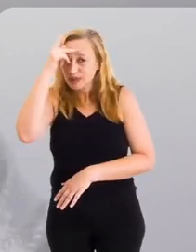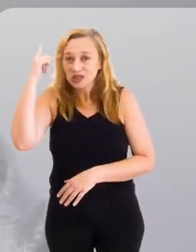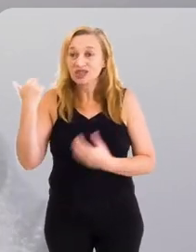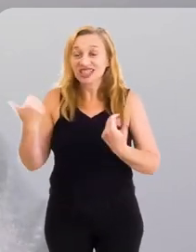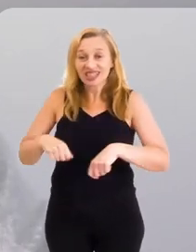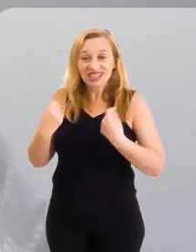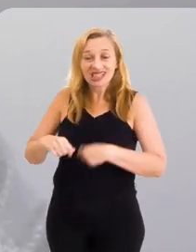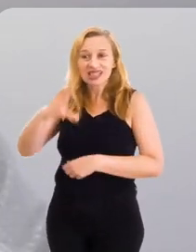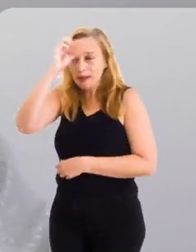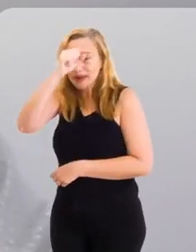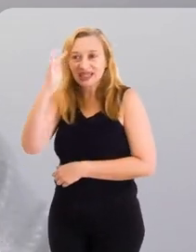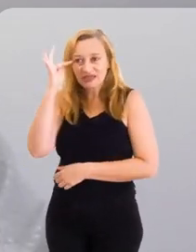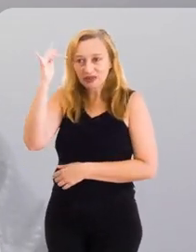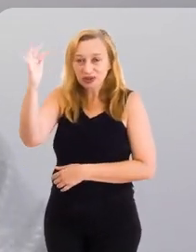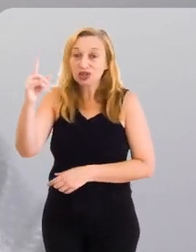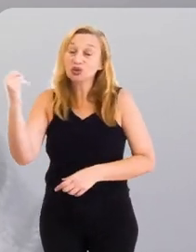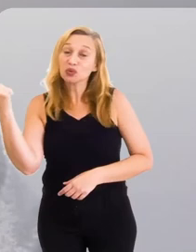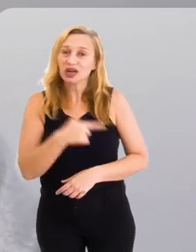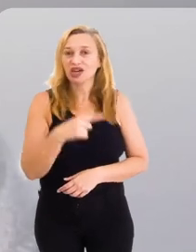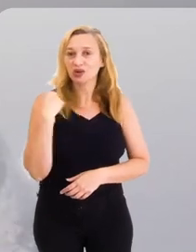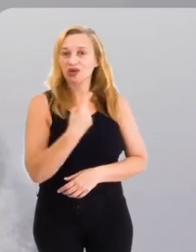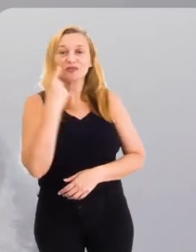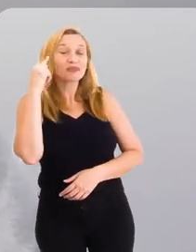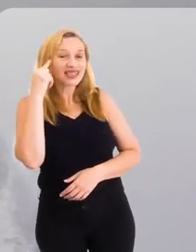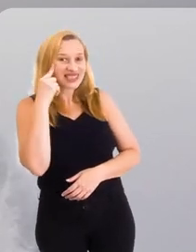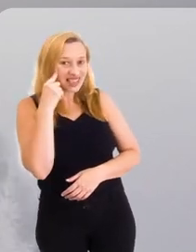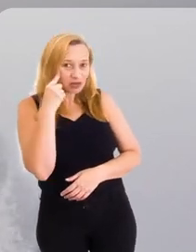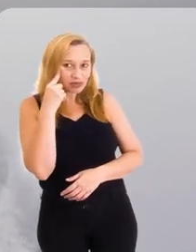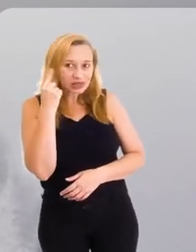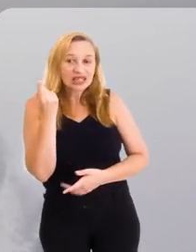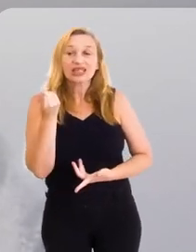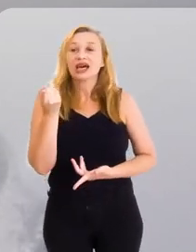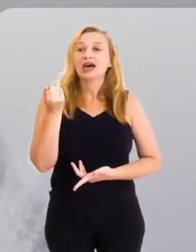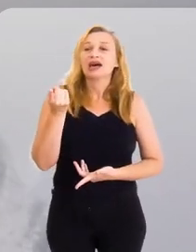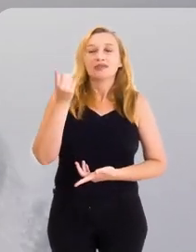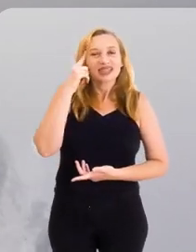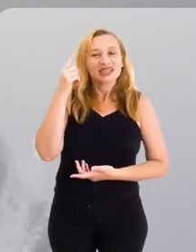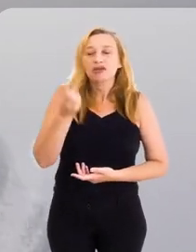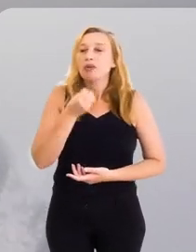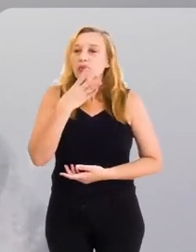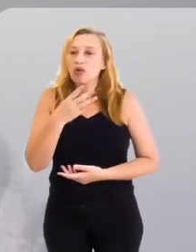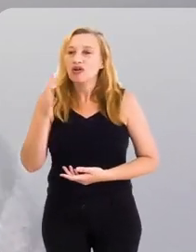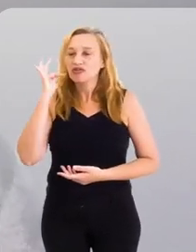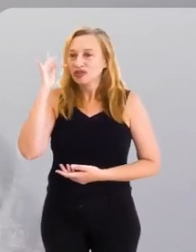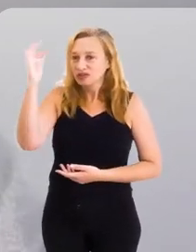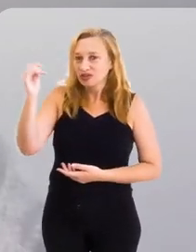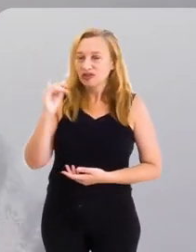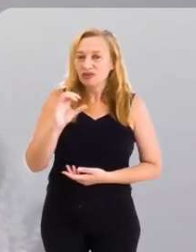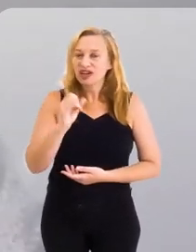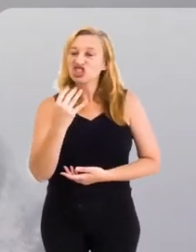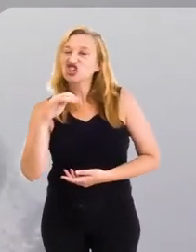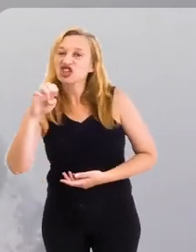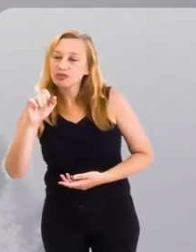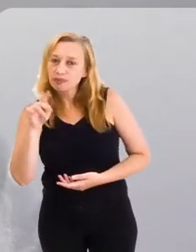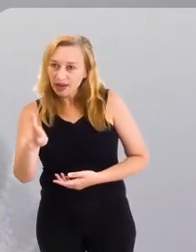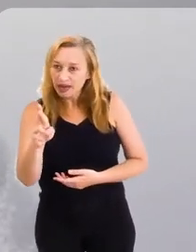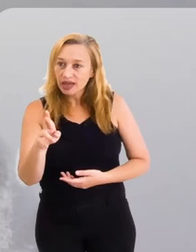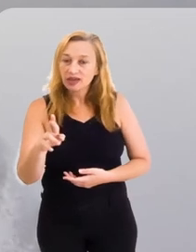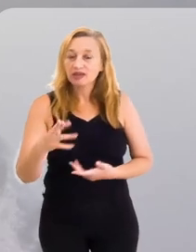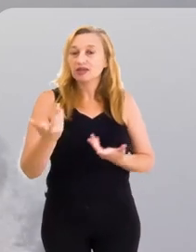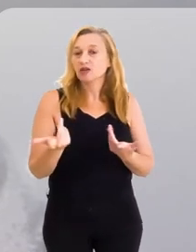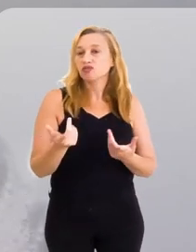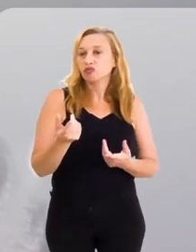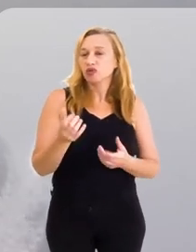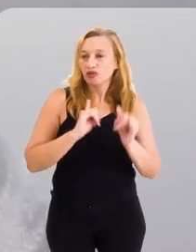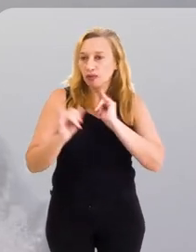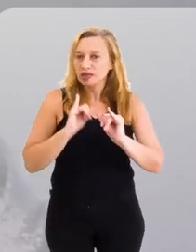mais gente grávida do que a gente pensa a princípio, né? Do que pensa a nossa vã filosofia, como diria Shakespeare. Existe